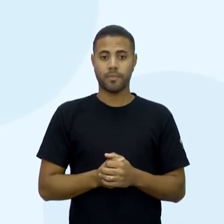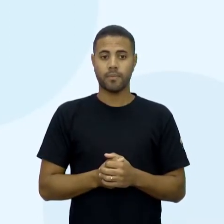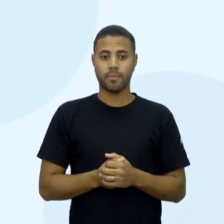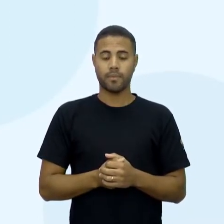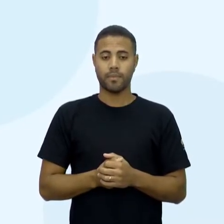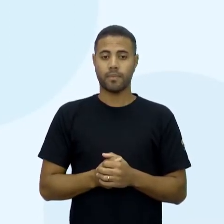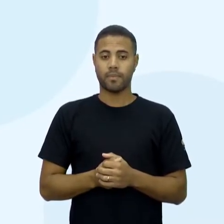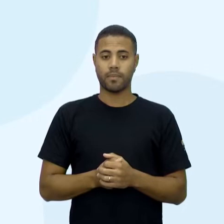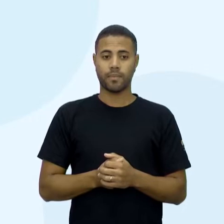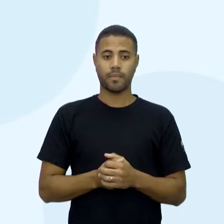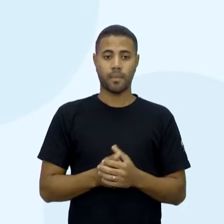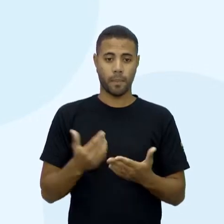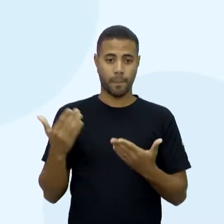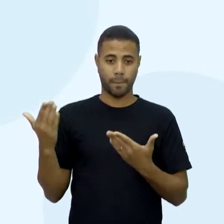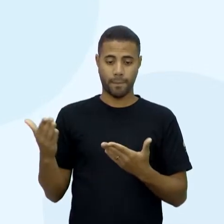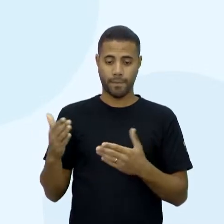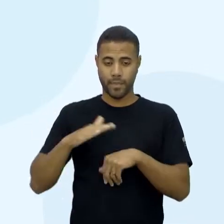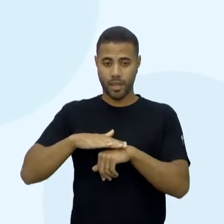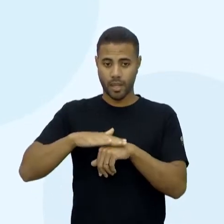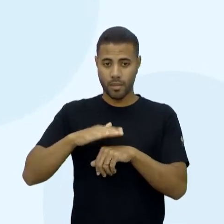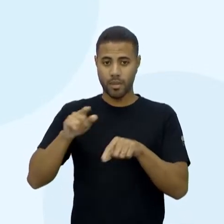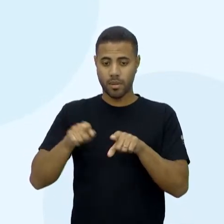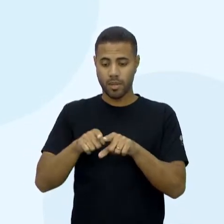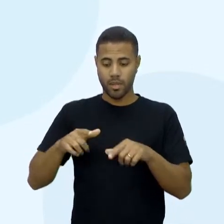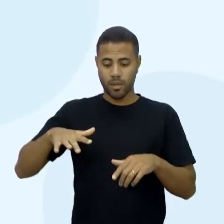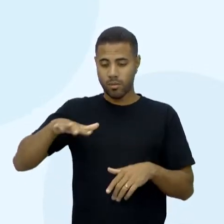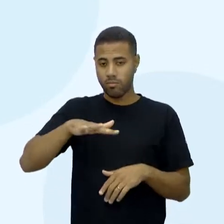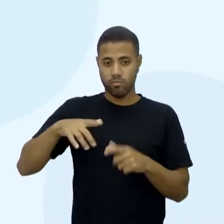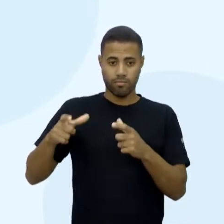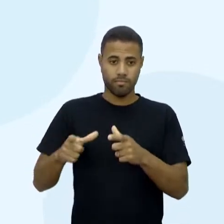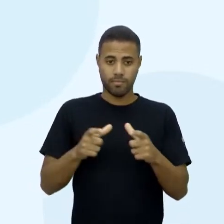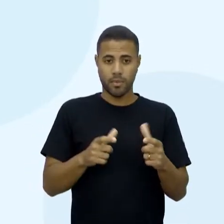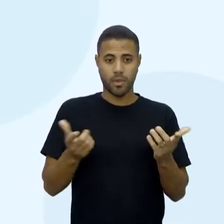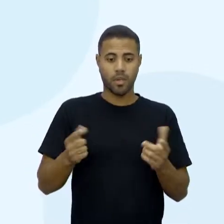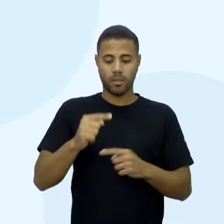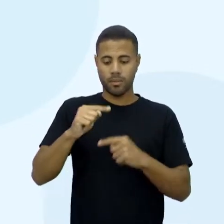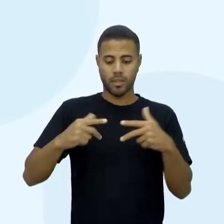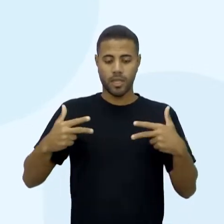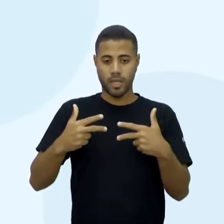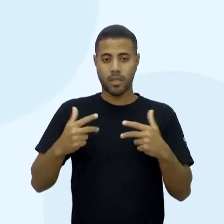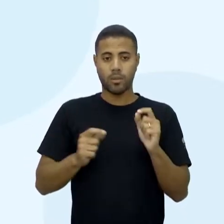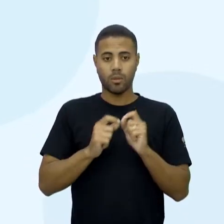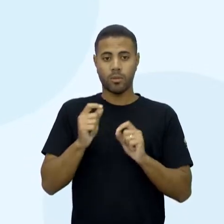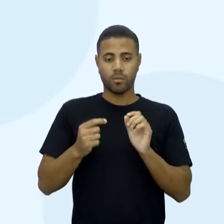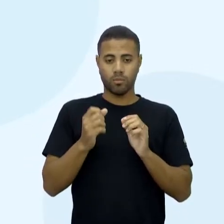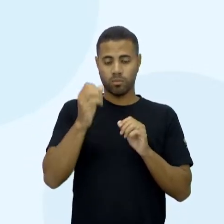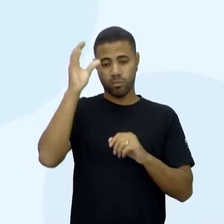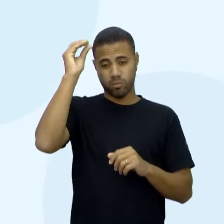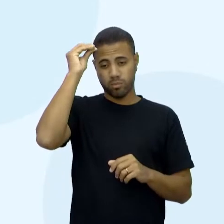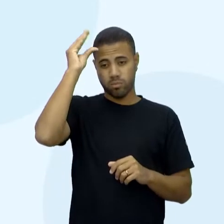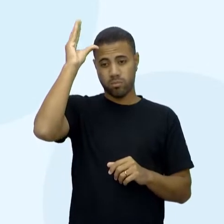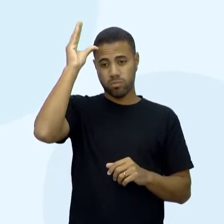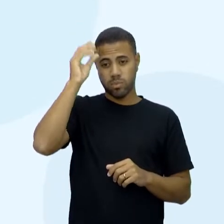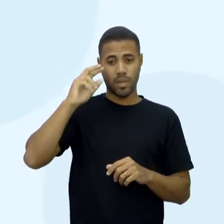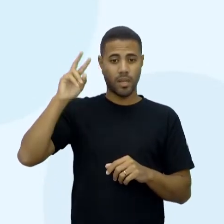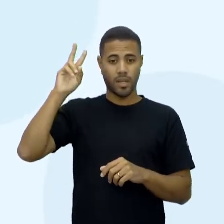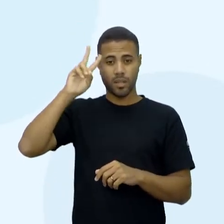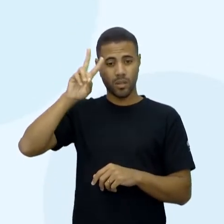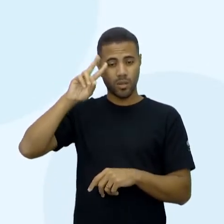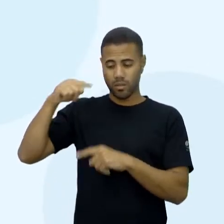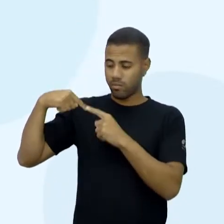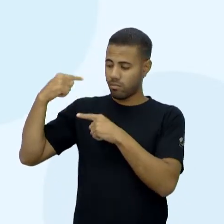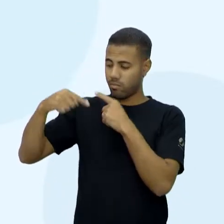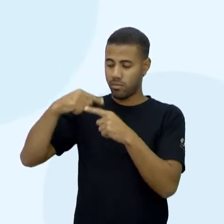qual que é aí quais são, né, os nossos objetos de conhecimento, né? A herança cultural e a valorização